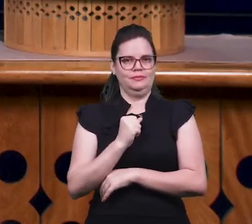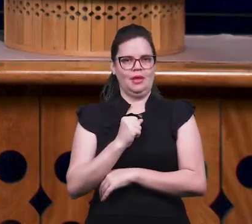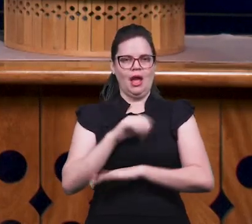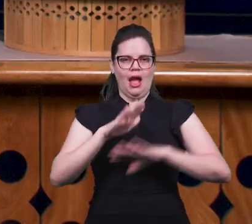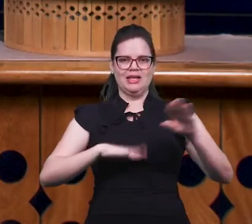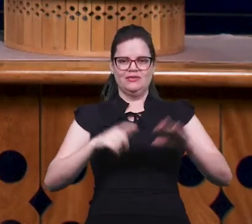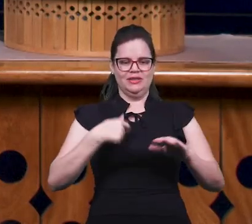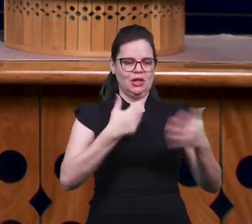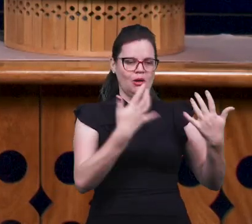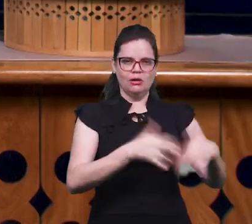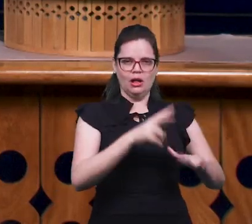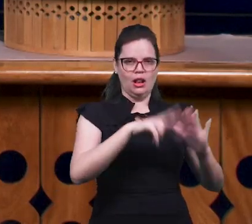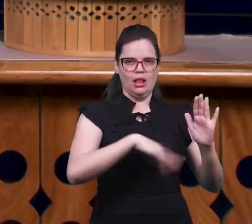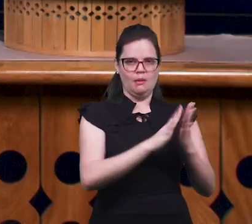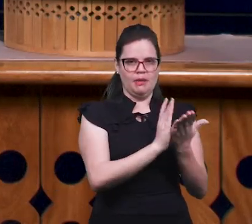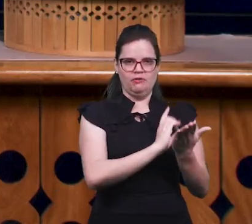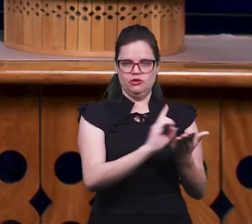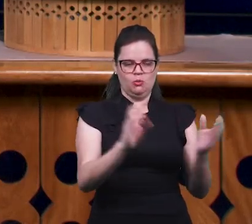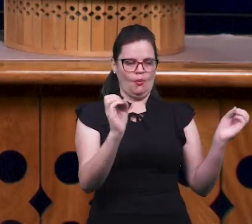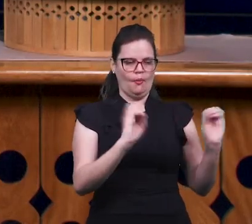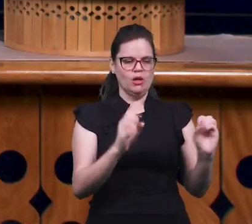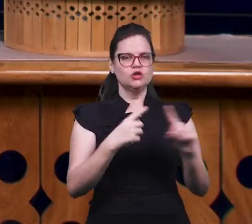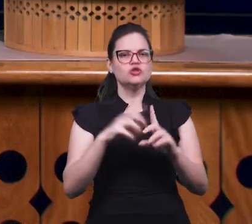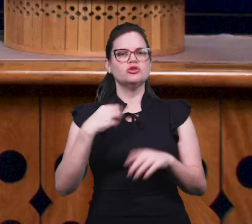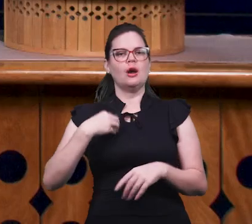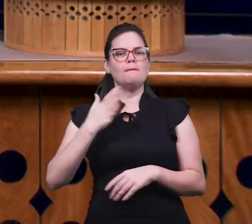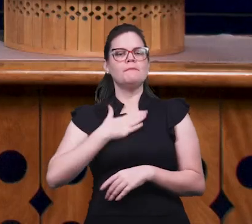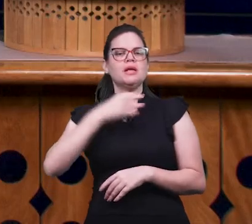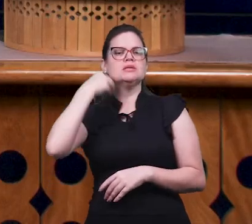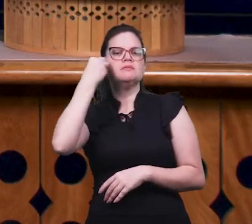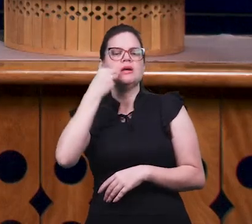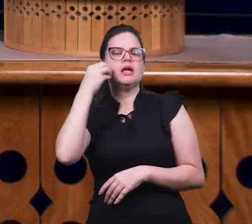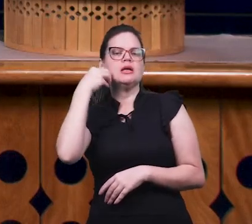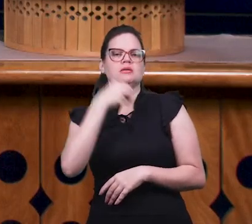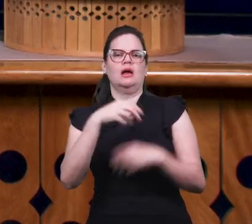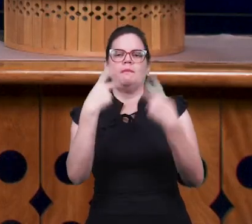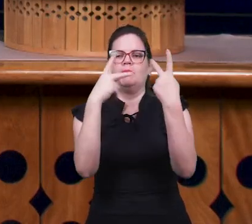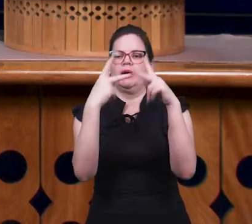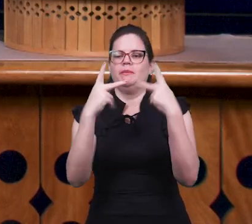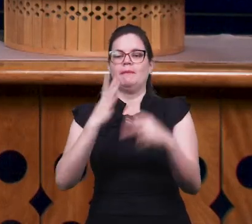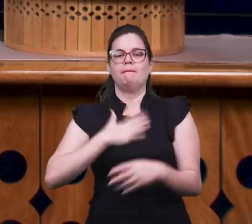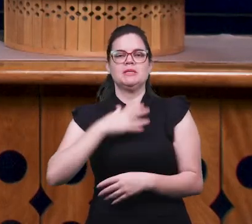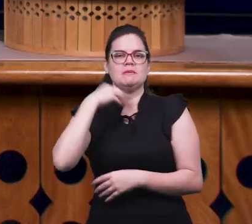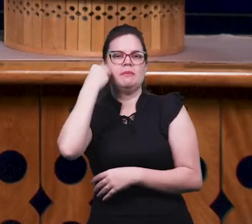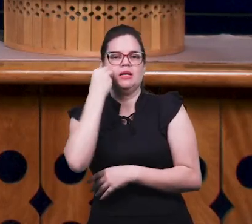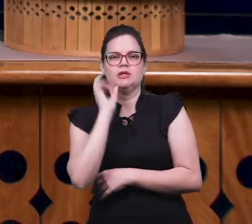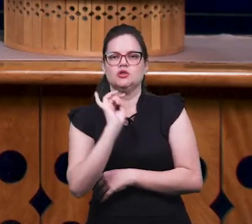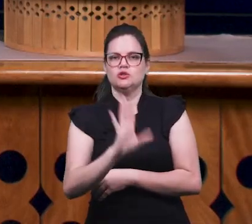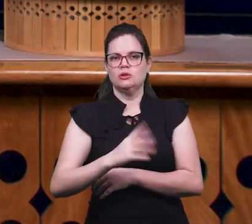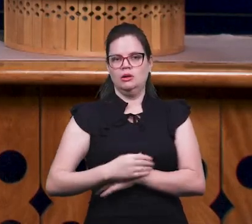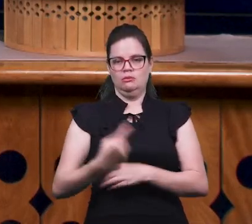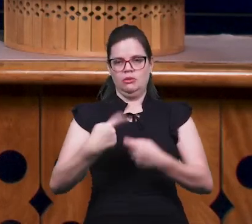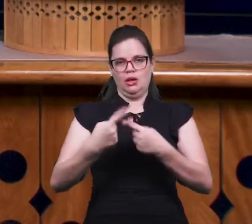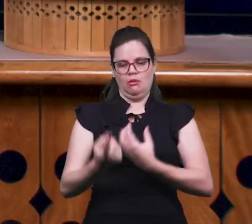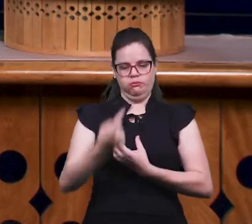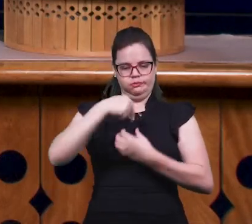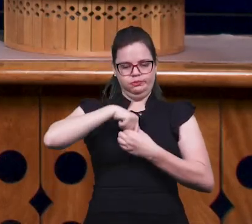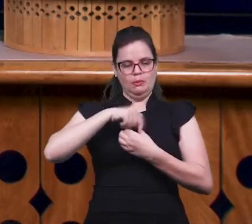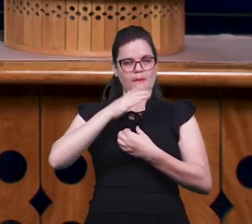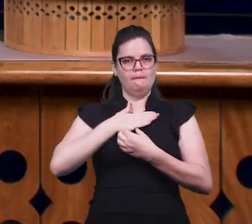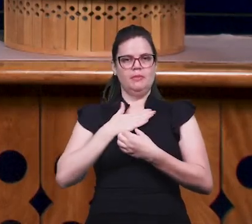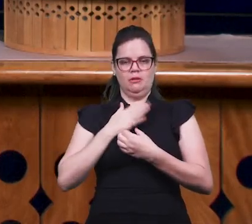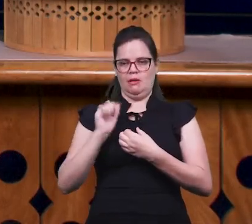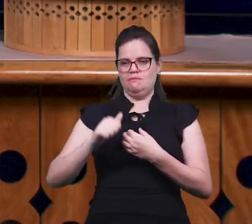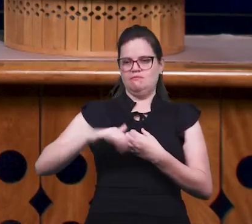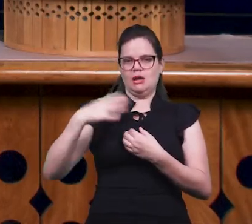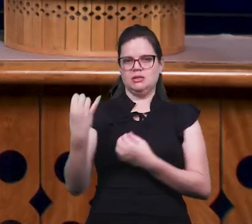as experiências, ela não está nem aí para a palavra, a experiência dele é que vai. Então, a experiência do empirismo de Locke, né, que vai valer, vai